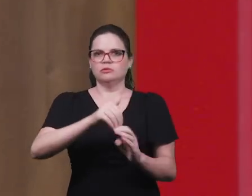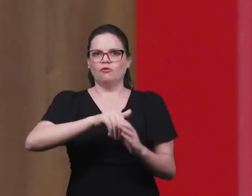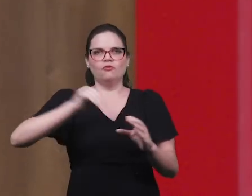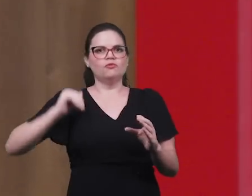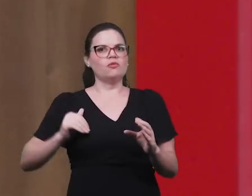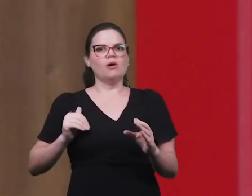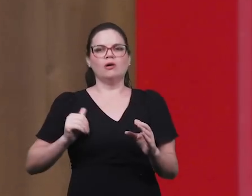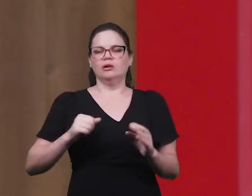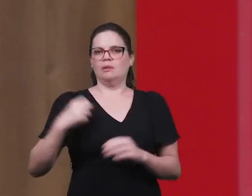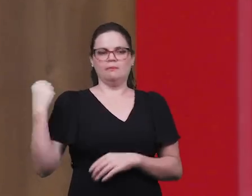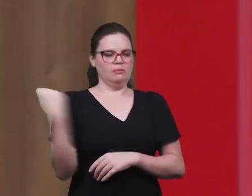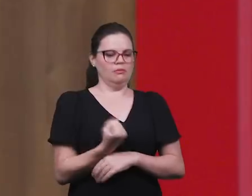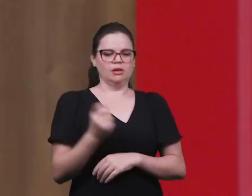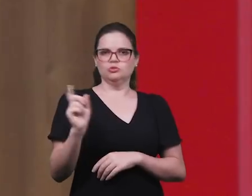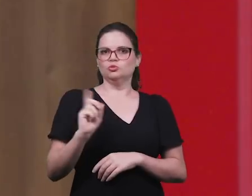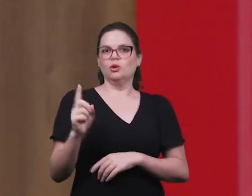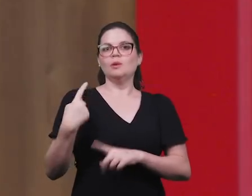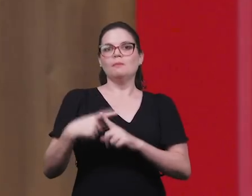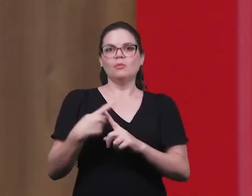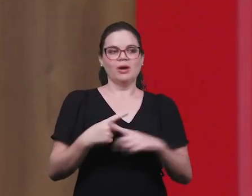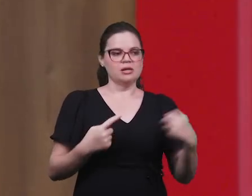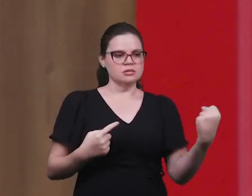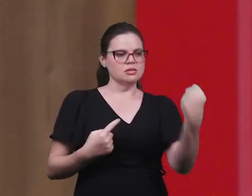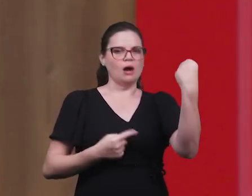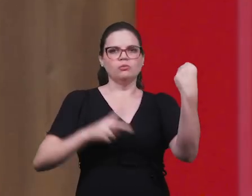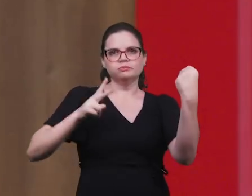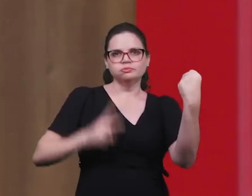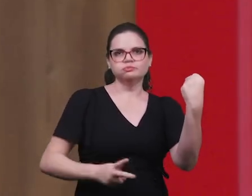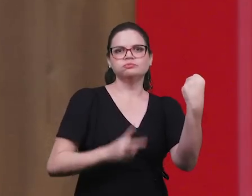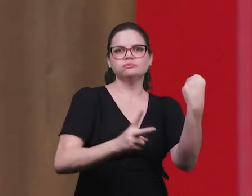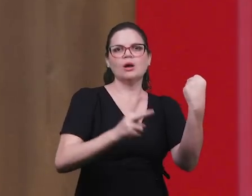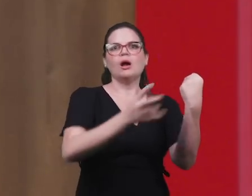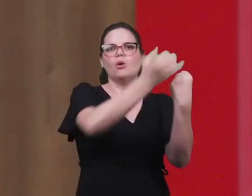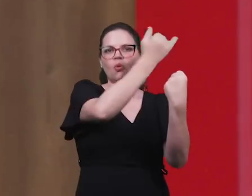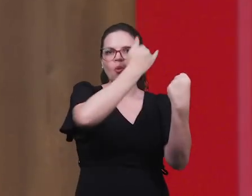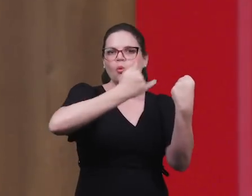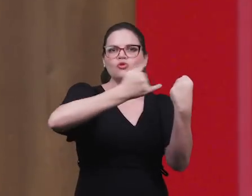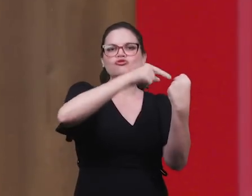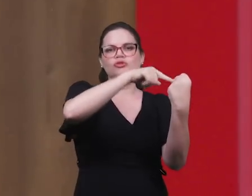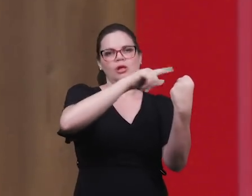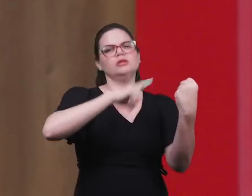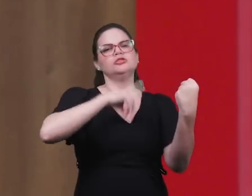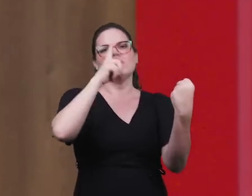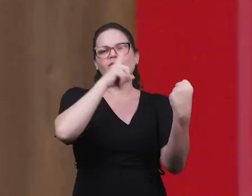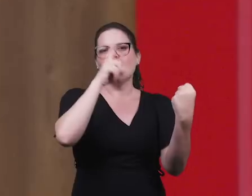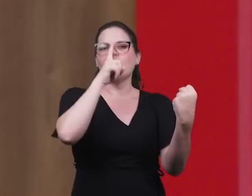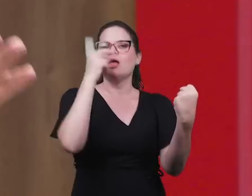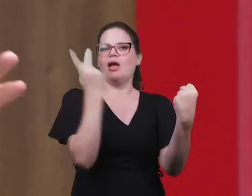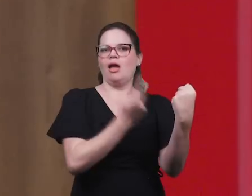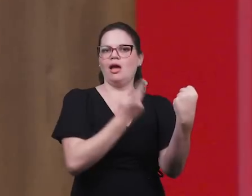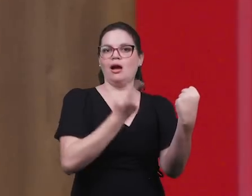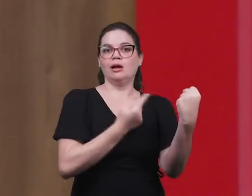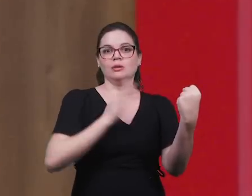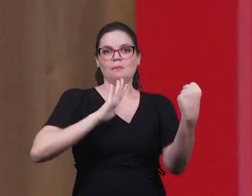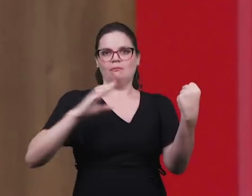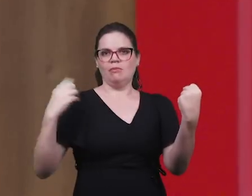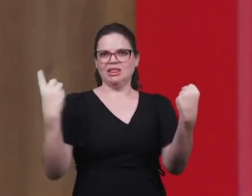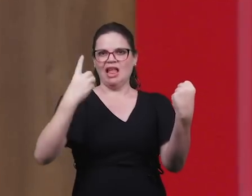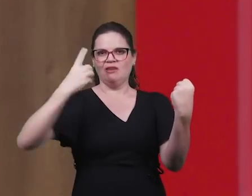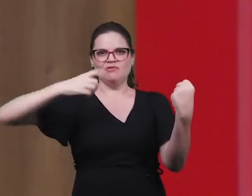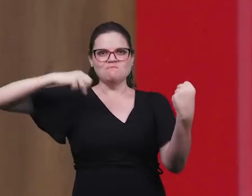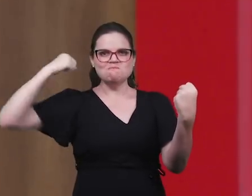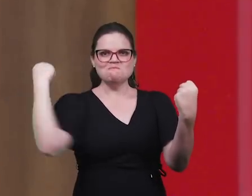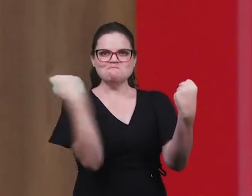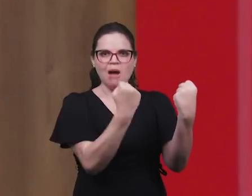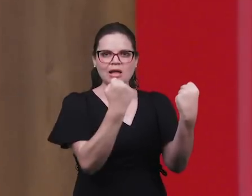Saul ainda era o ungido do Senhor. Com todos os seus erros, com todas as suas falhas, mas Davi não tocaria no